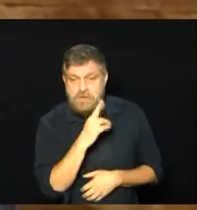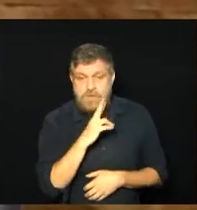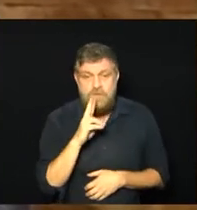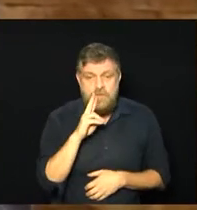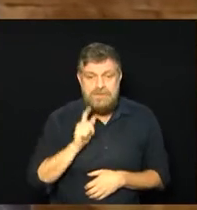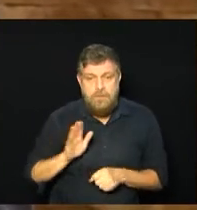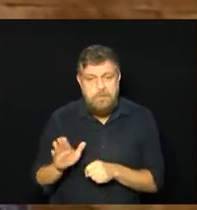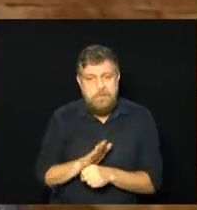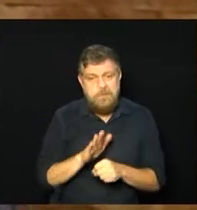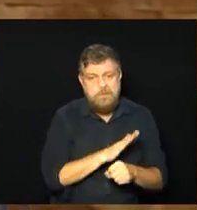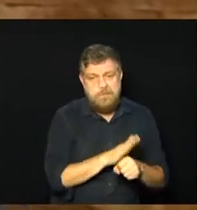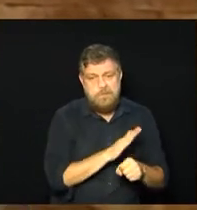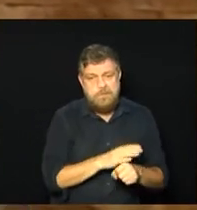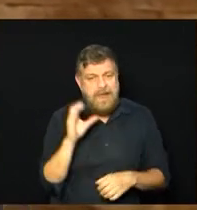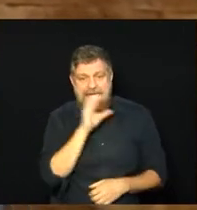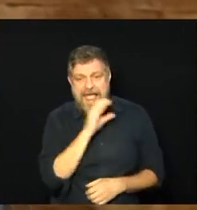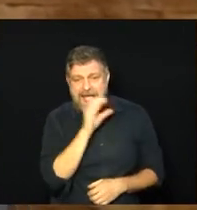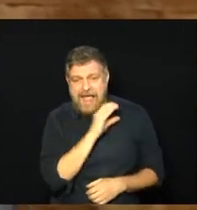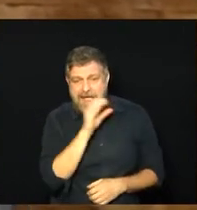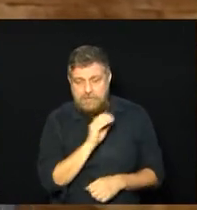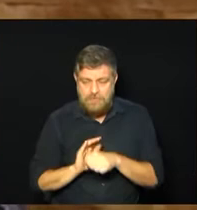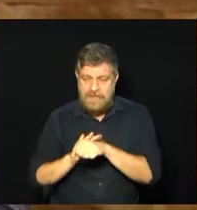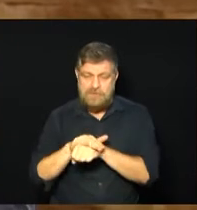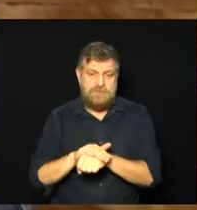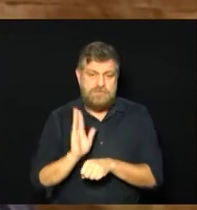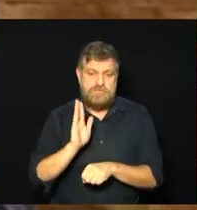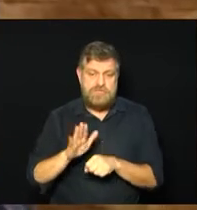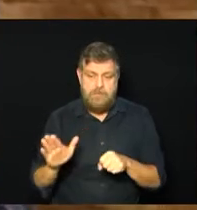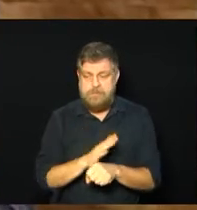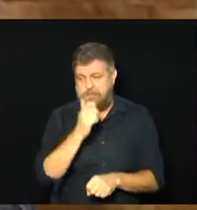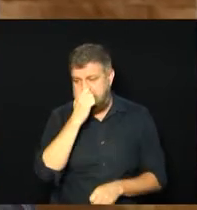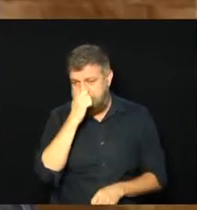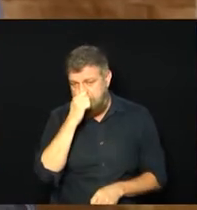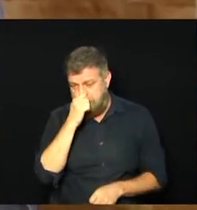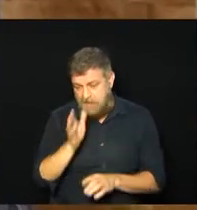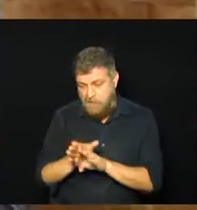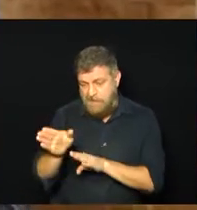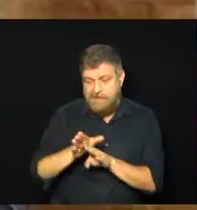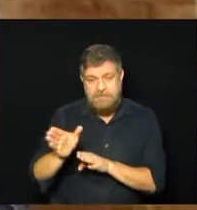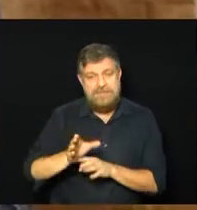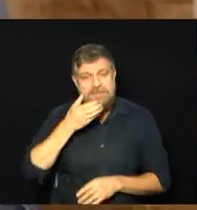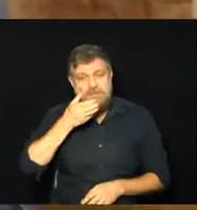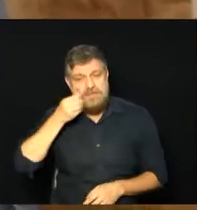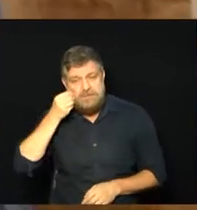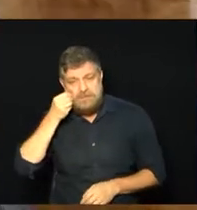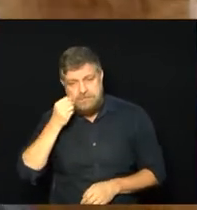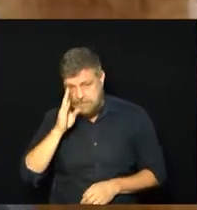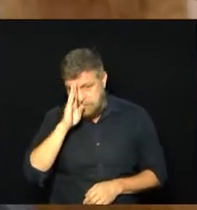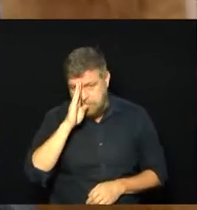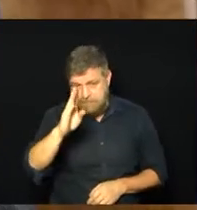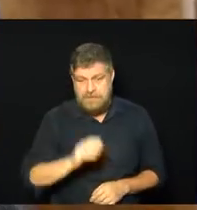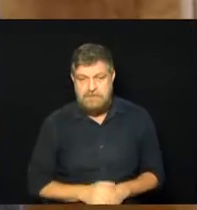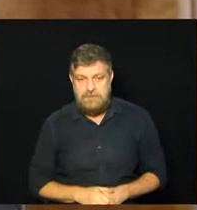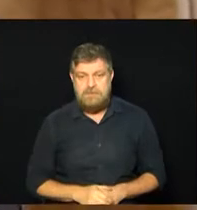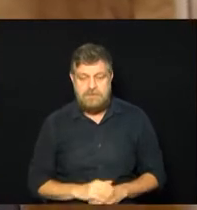ficando lotados muito rápido, muito cedo durante a noite. Então é recomendado que façam essas reservas, principalmente ceias de final de